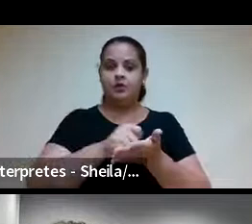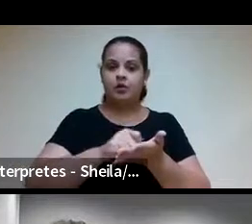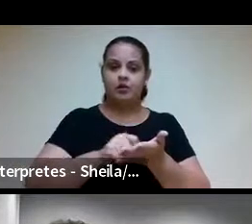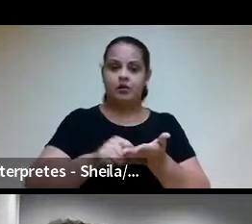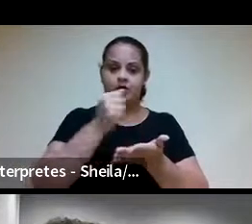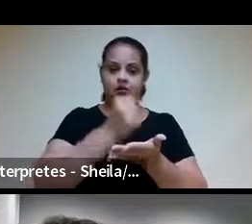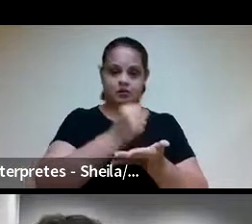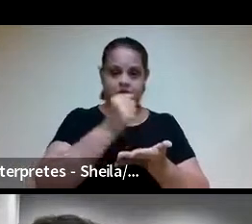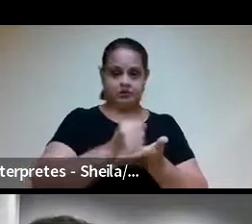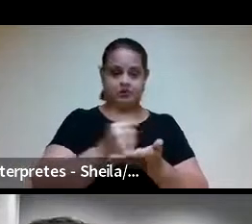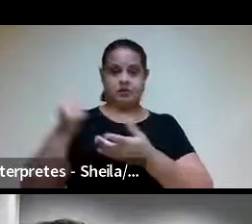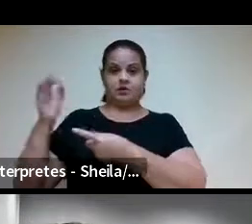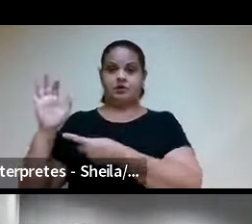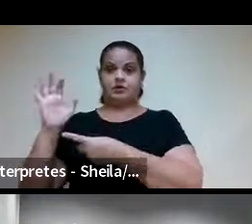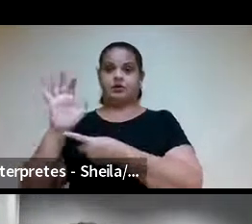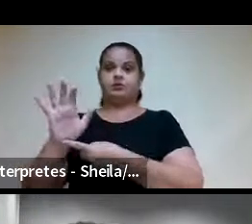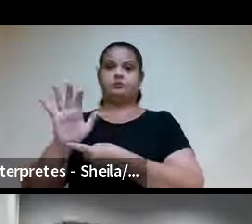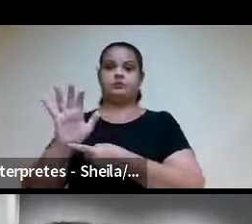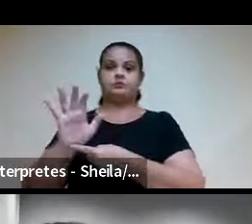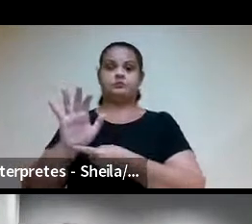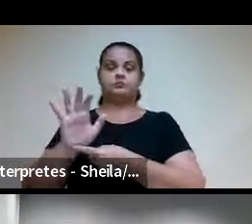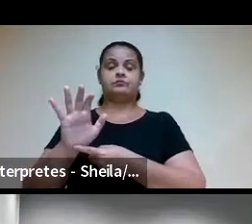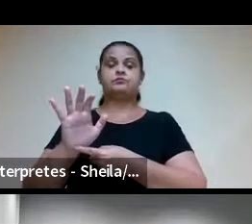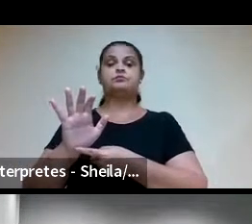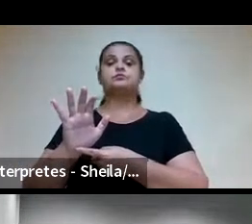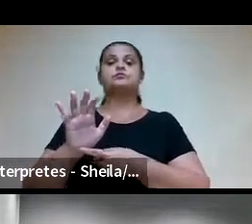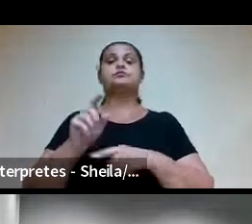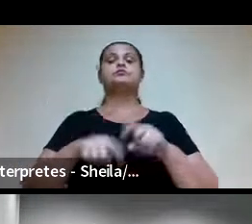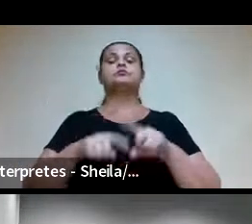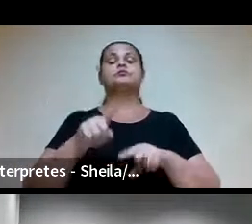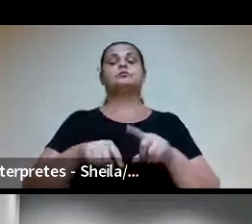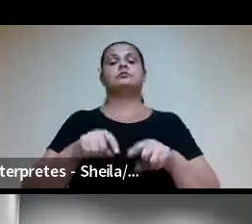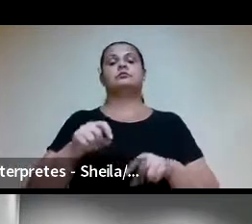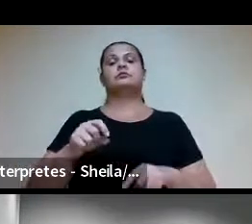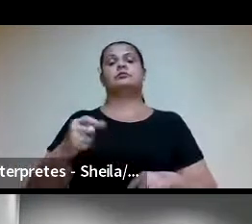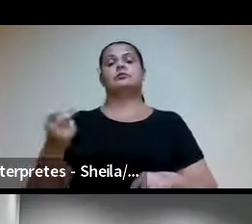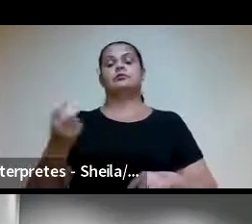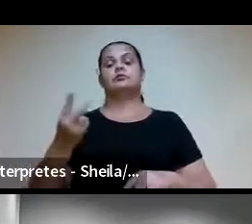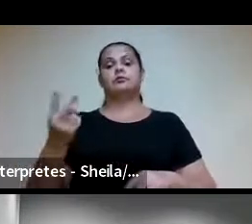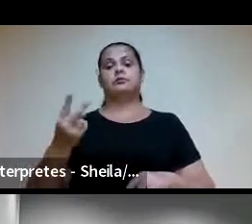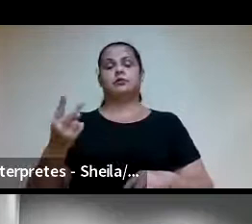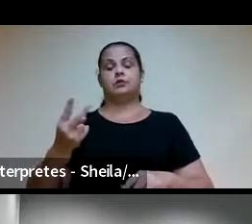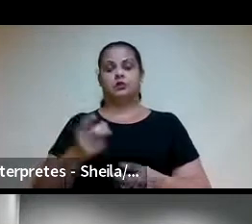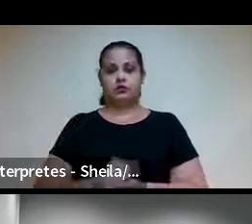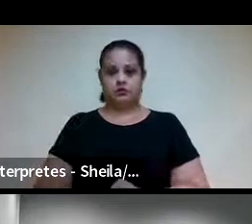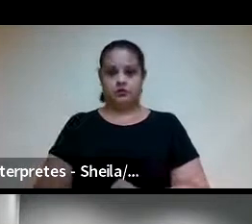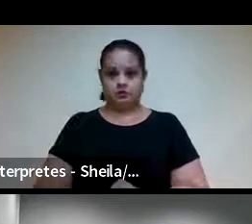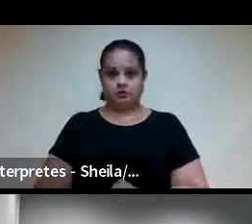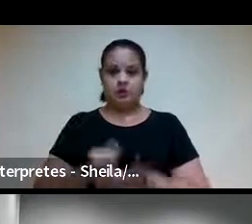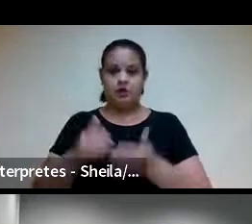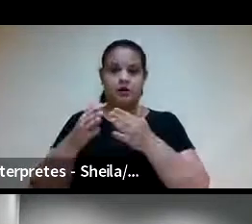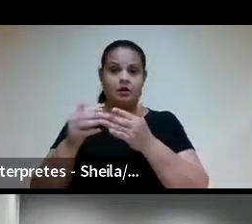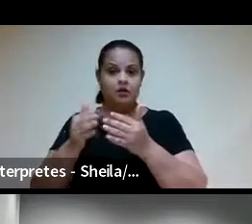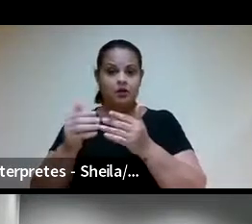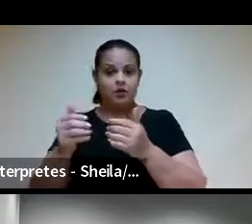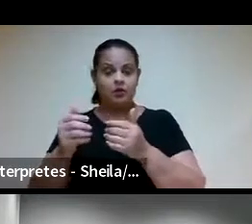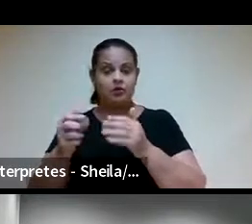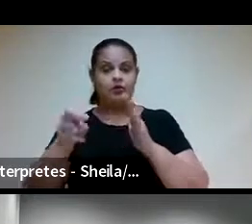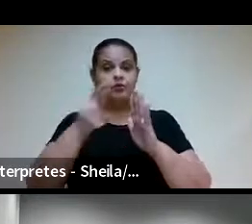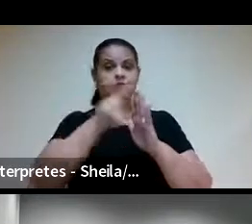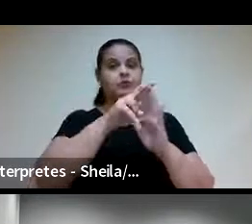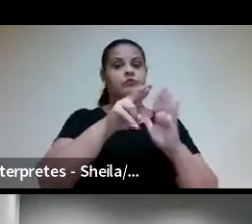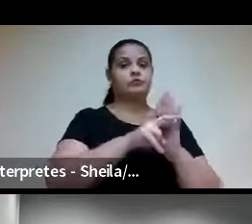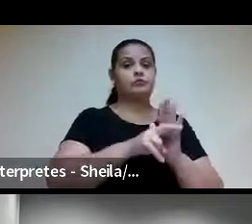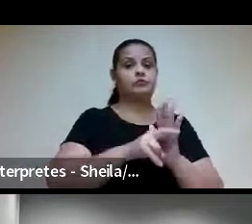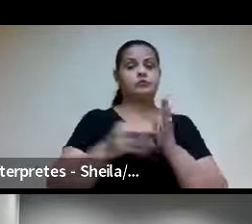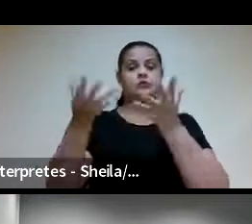emitiu parecer no seguinte sentido: quanto exposto, esta unidade opina pelo deferimento do pedido condicionado ao